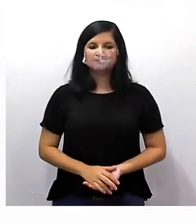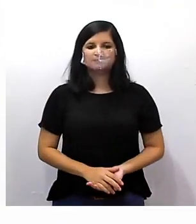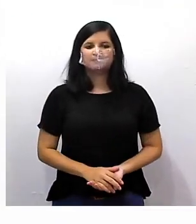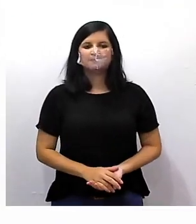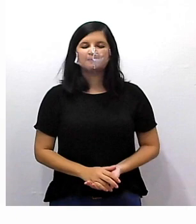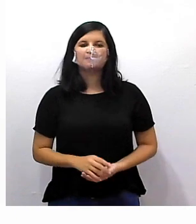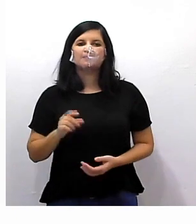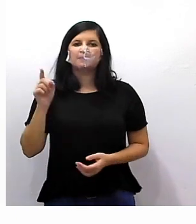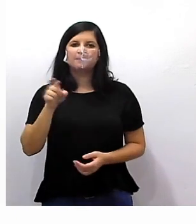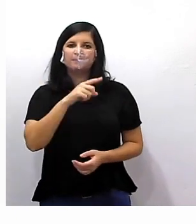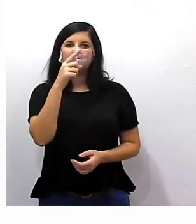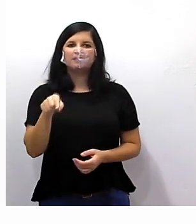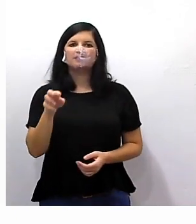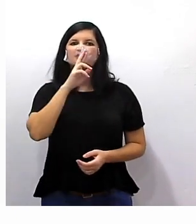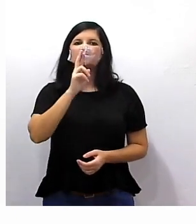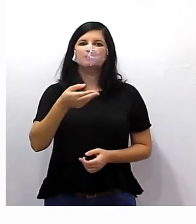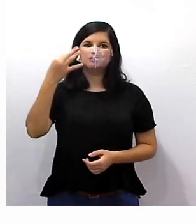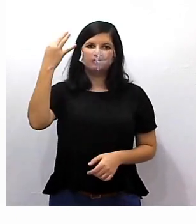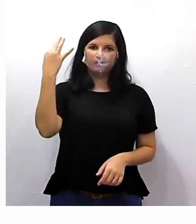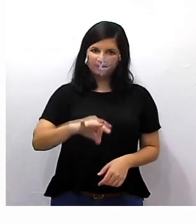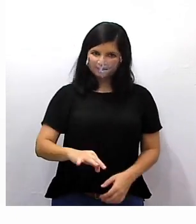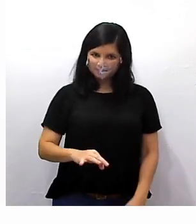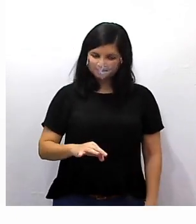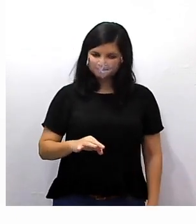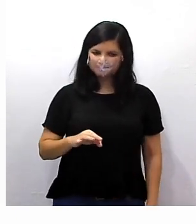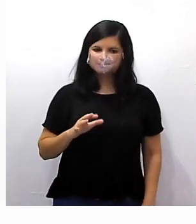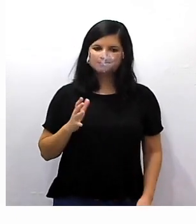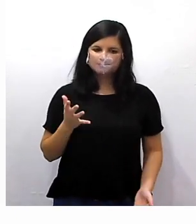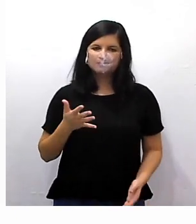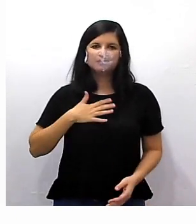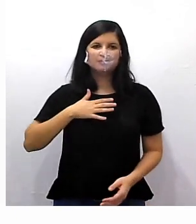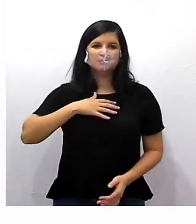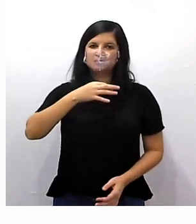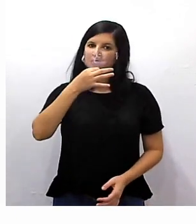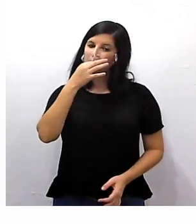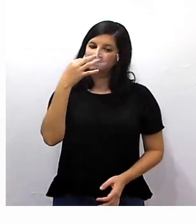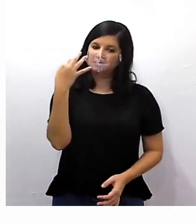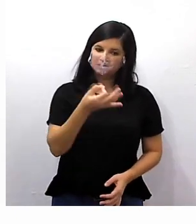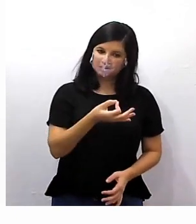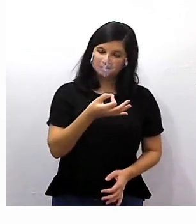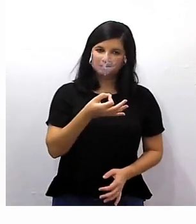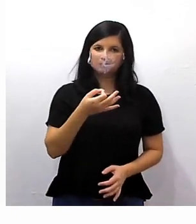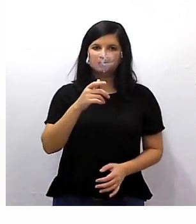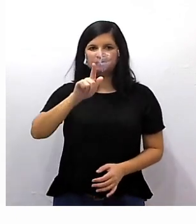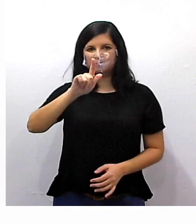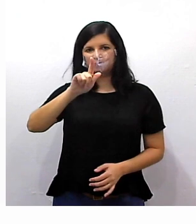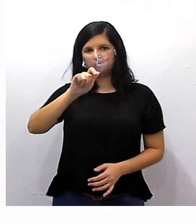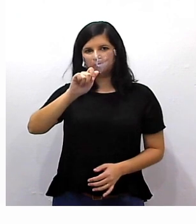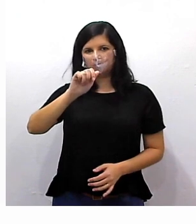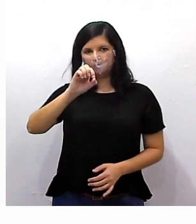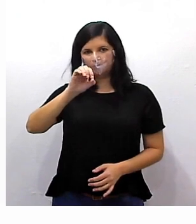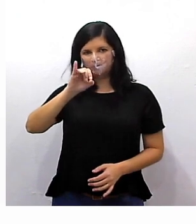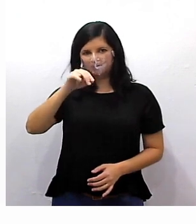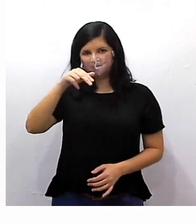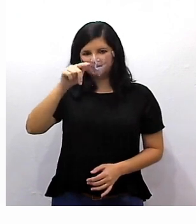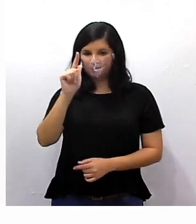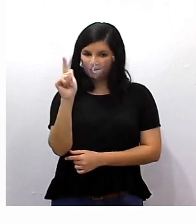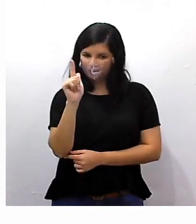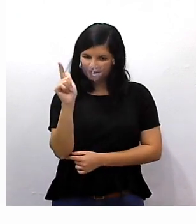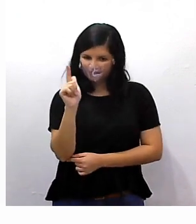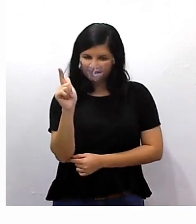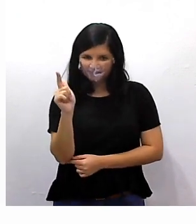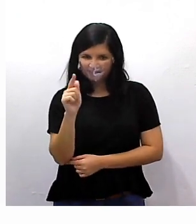tem lá, mark the correct alternative. In my opinion, na minha opinião, Goiânia is espaço city in